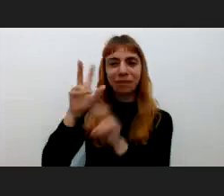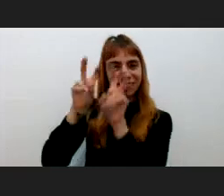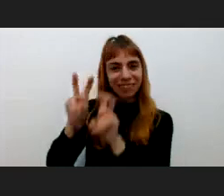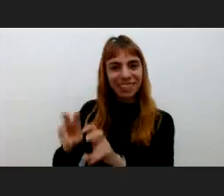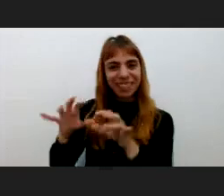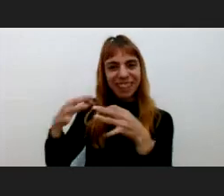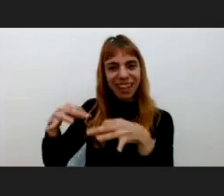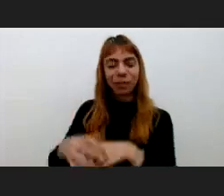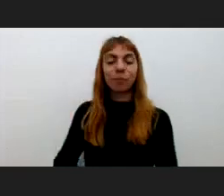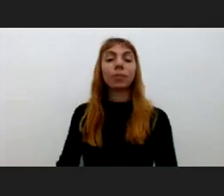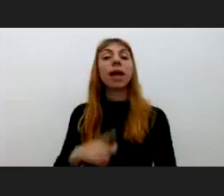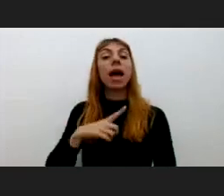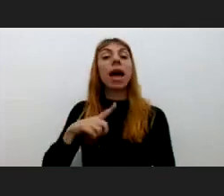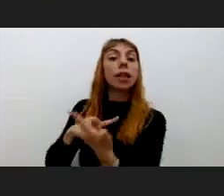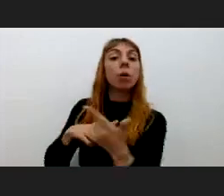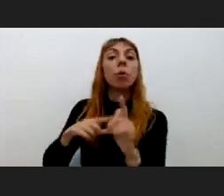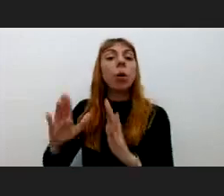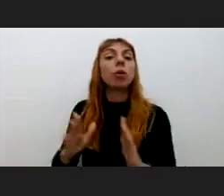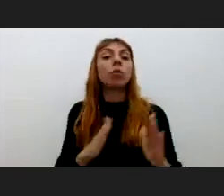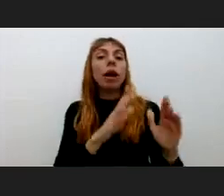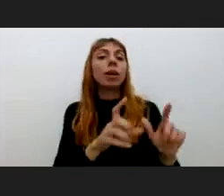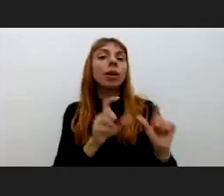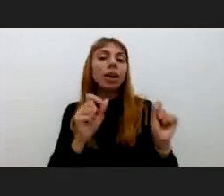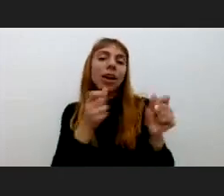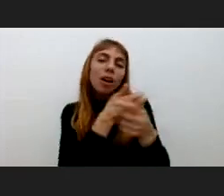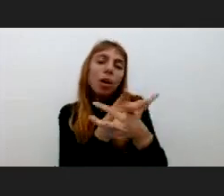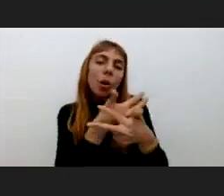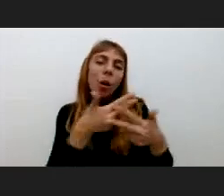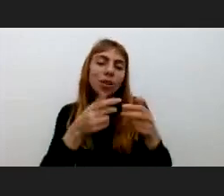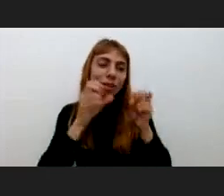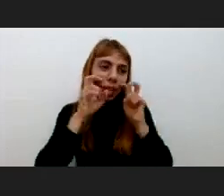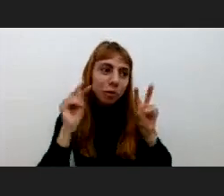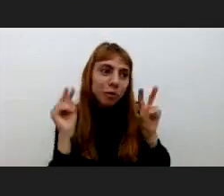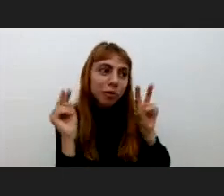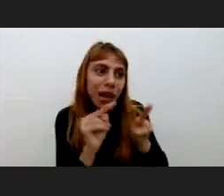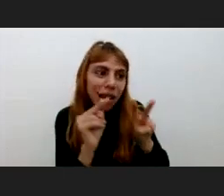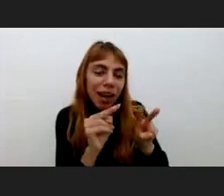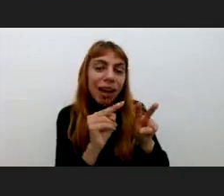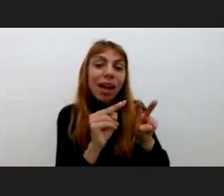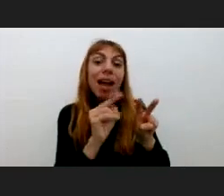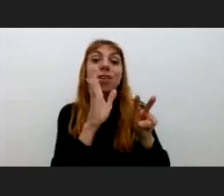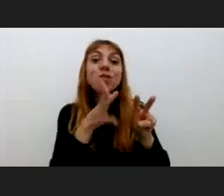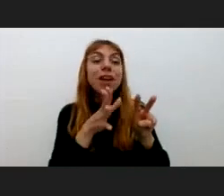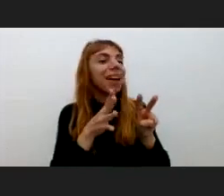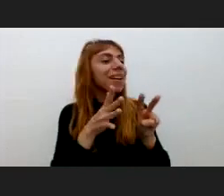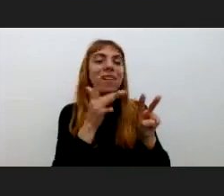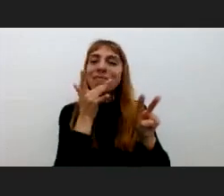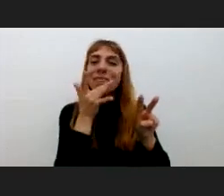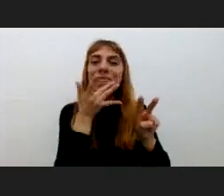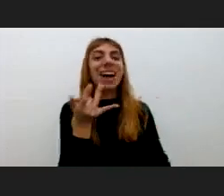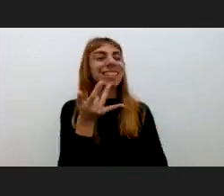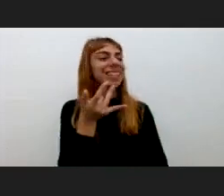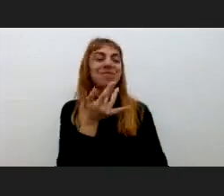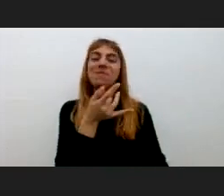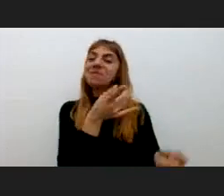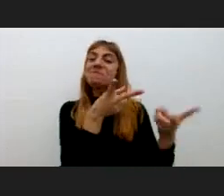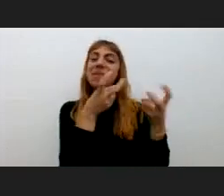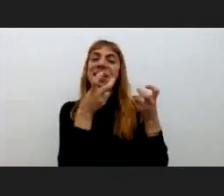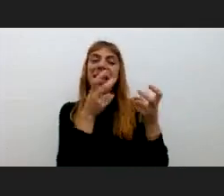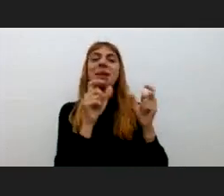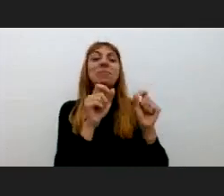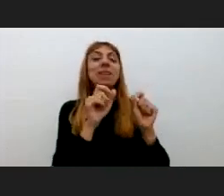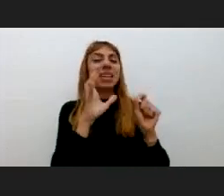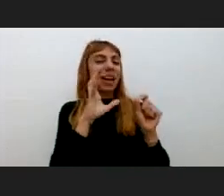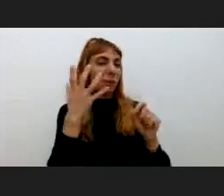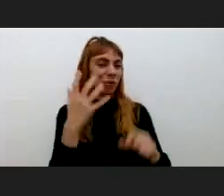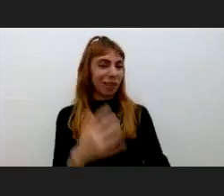ó, essa pessoa podia mudar esses hábitos, ela podia